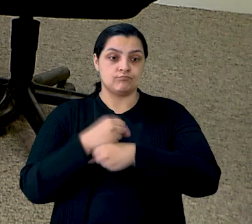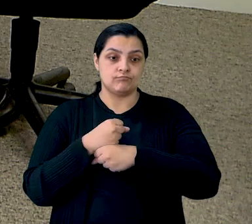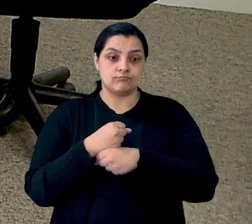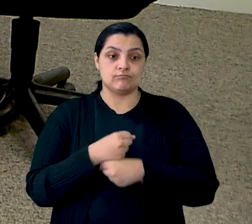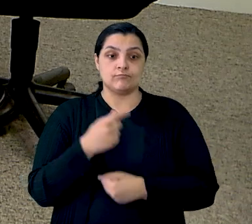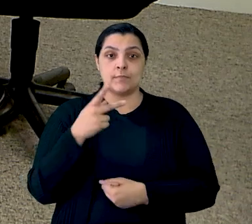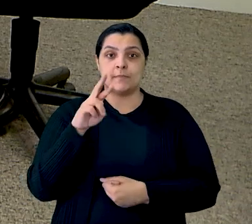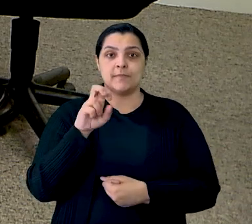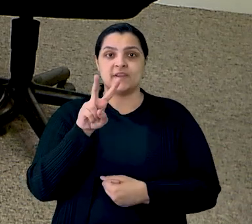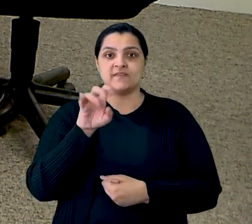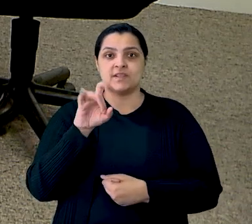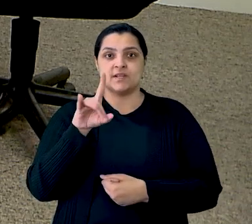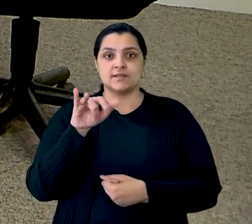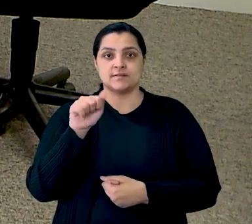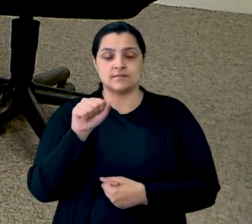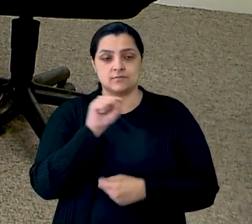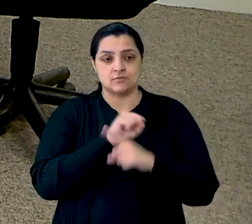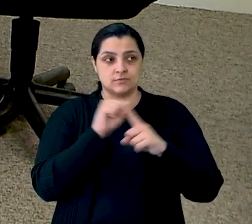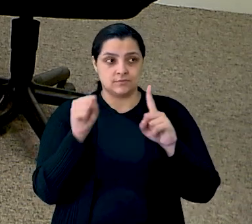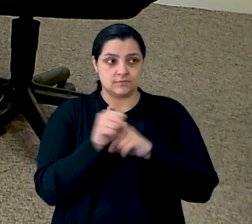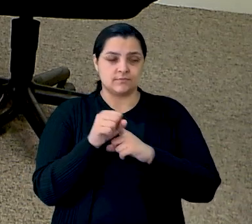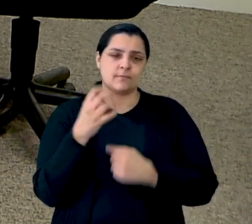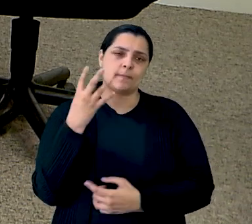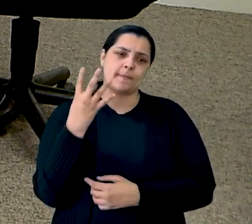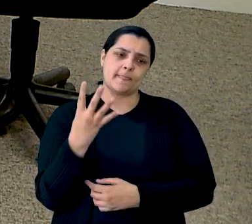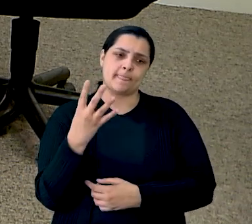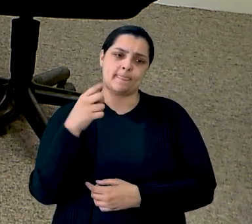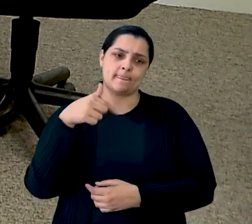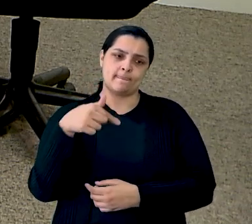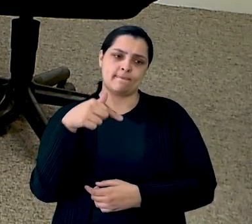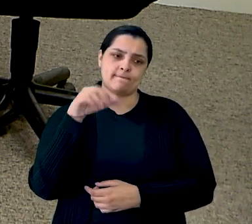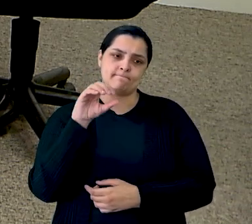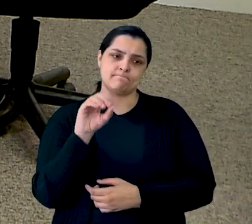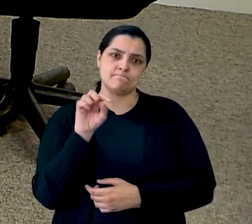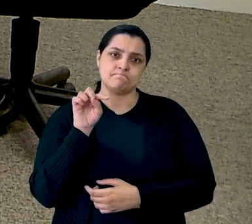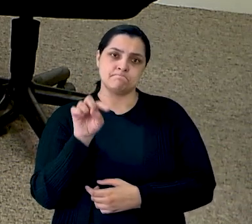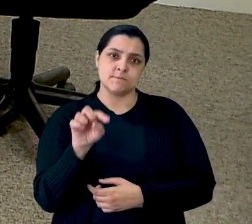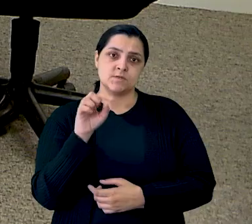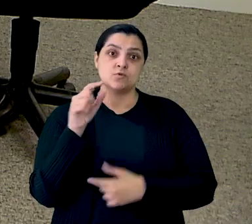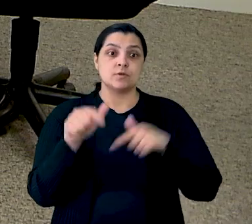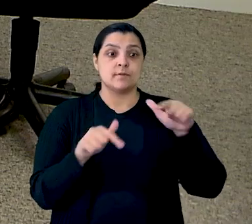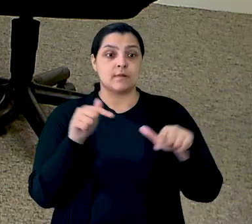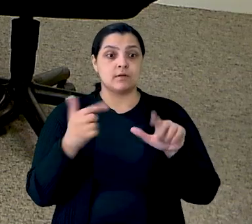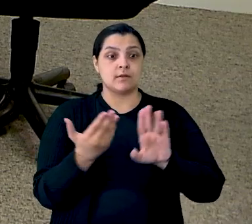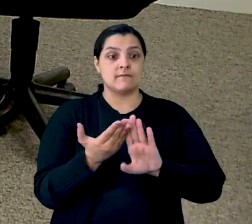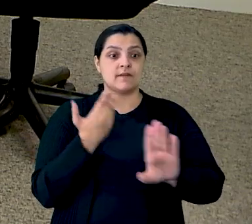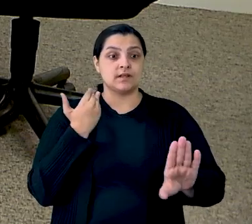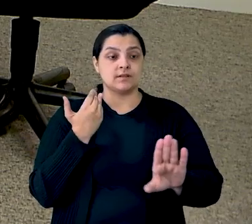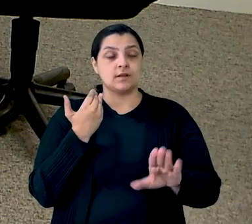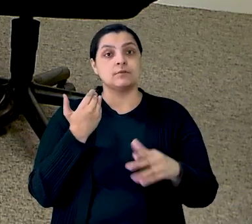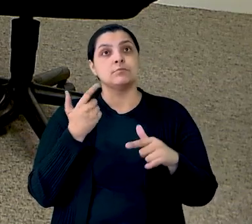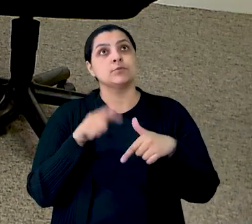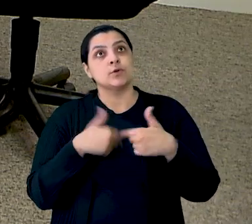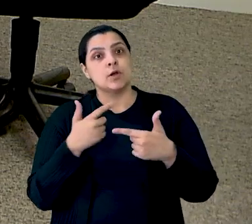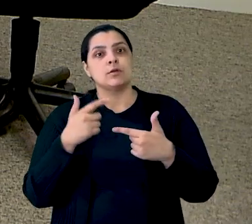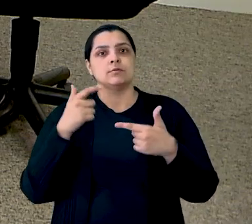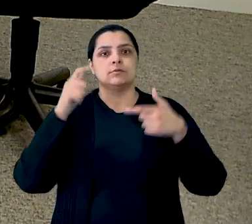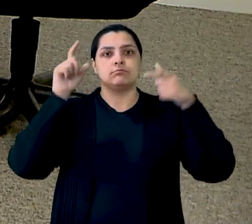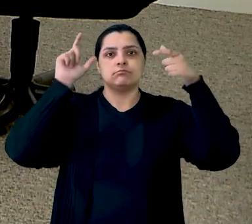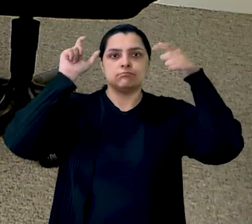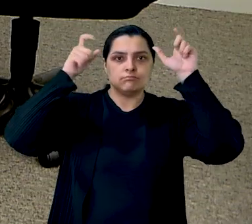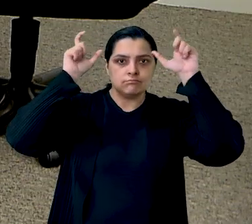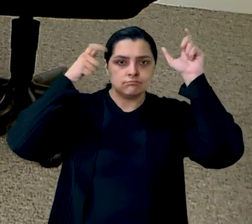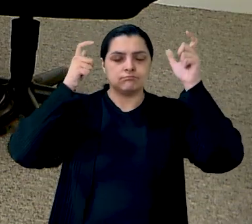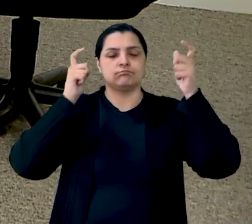passado, o Ministério da Previdência Social ele divulgou um dado, né, em que 470 mil trabalhadores foram afastados por algum tipo de